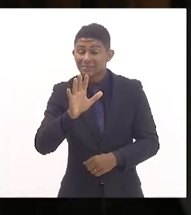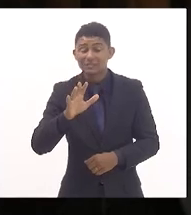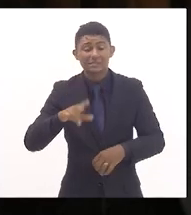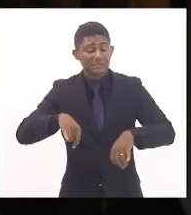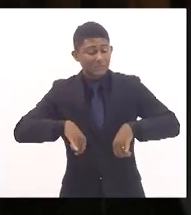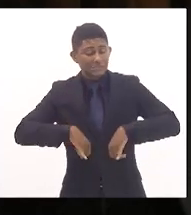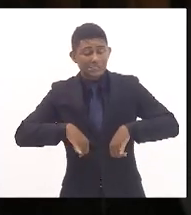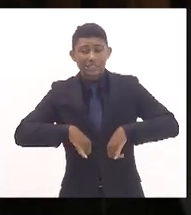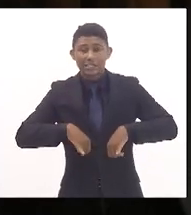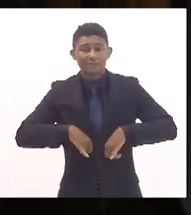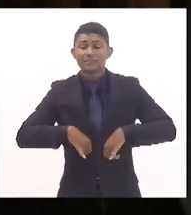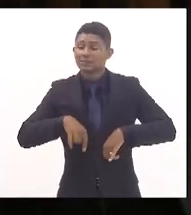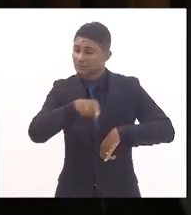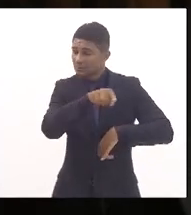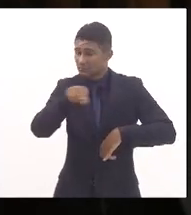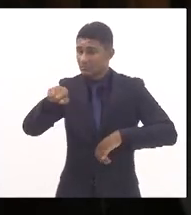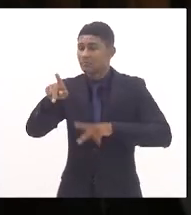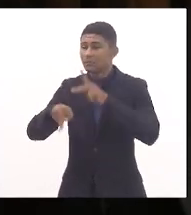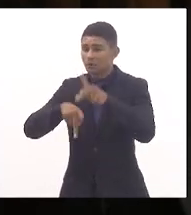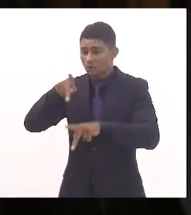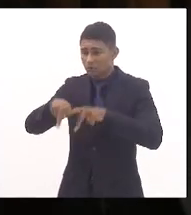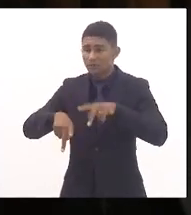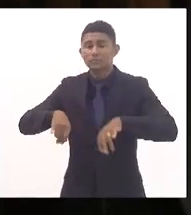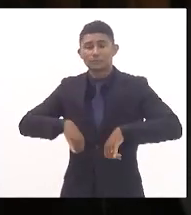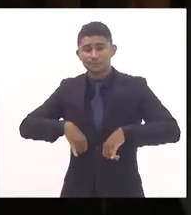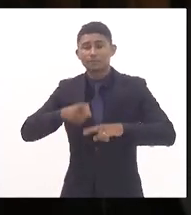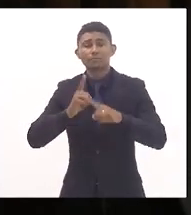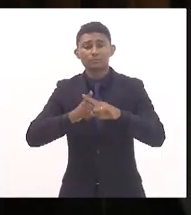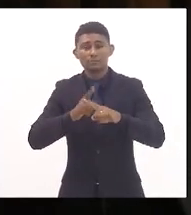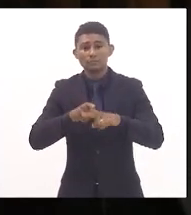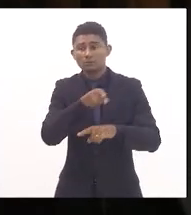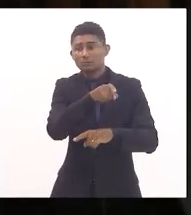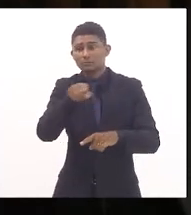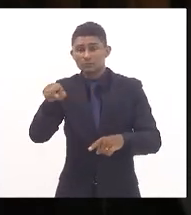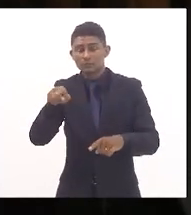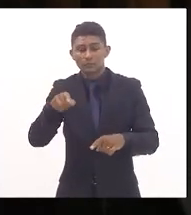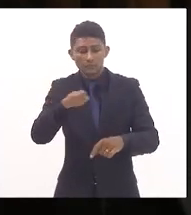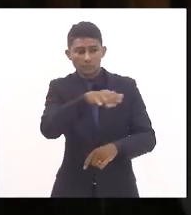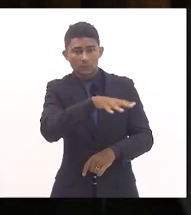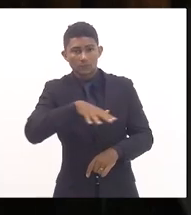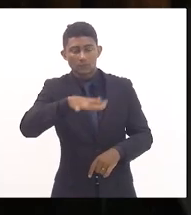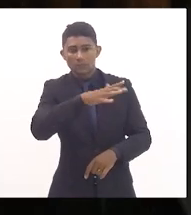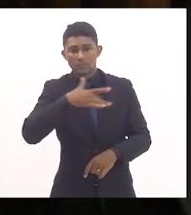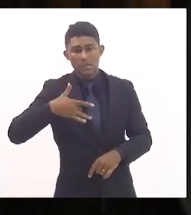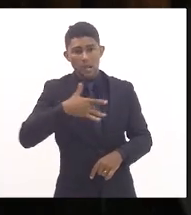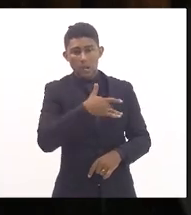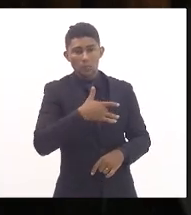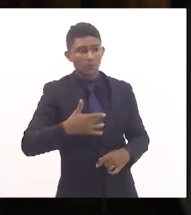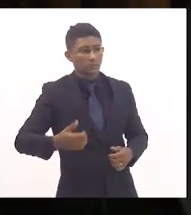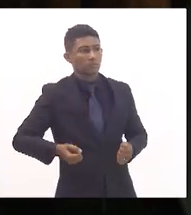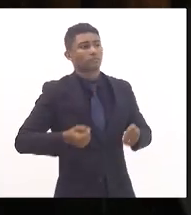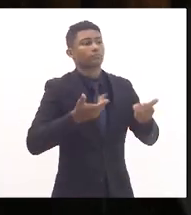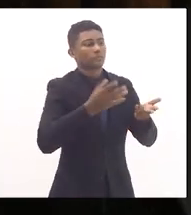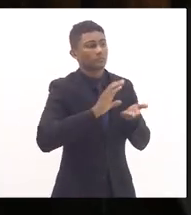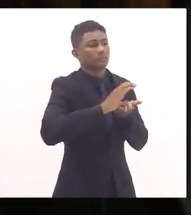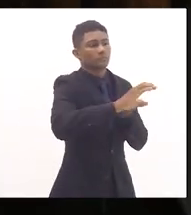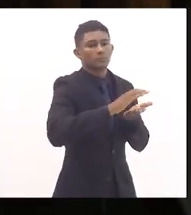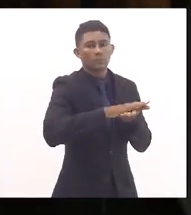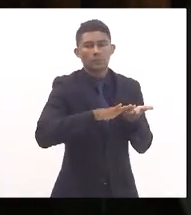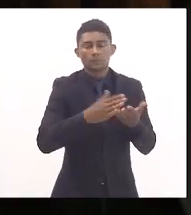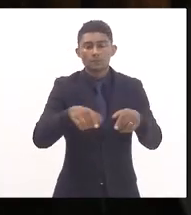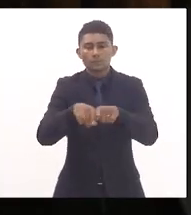dessa própria população porque vai ter menos gastos na saúde menos gasto na